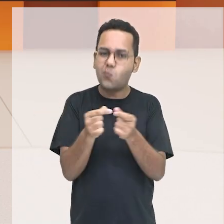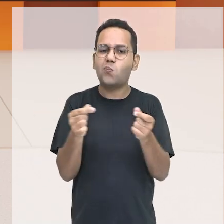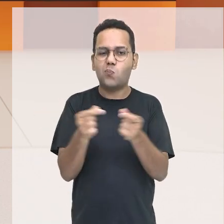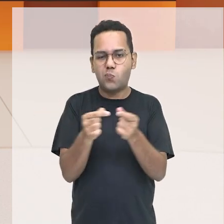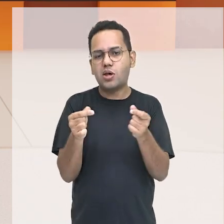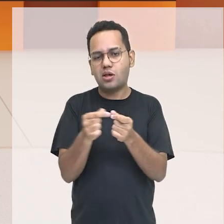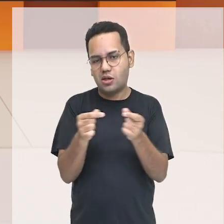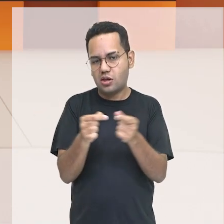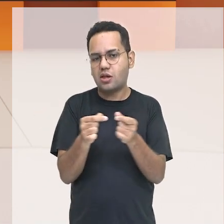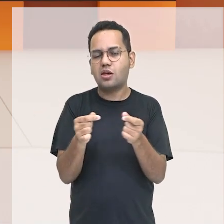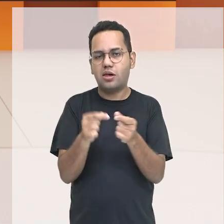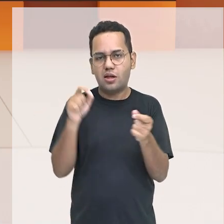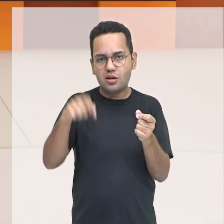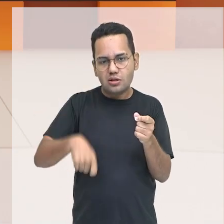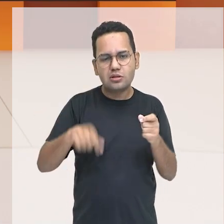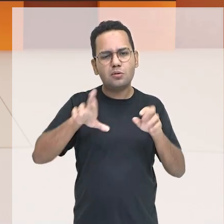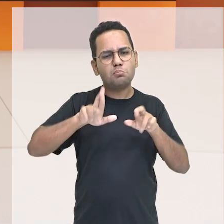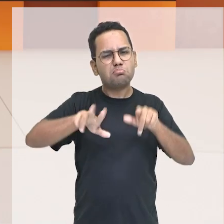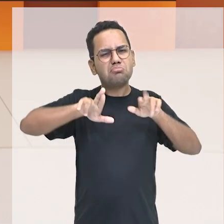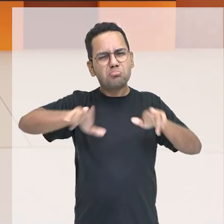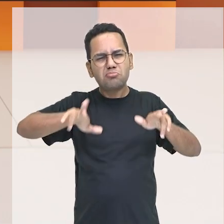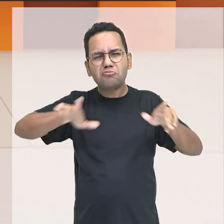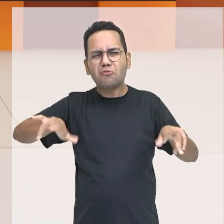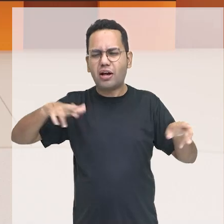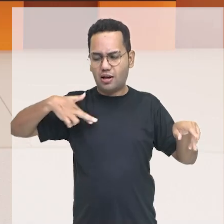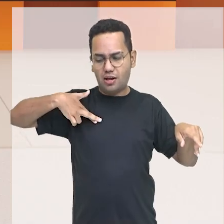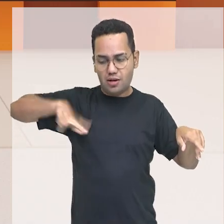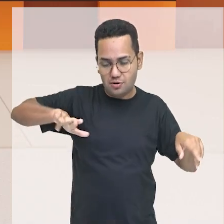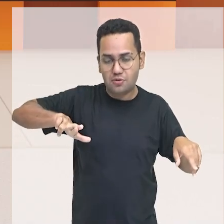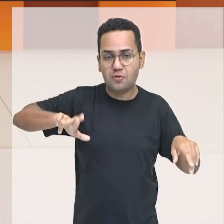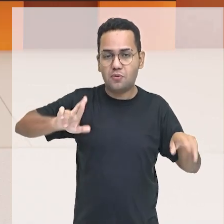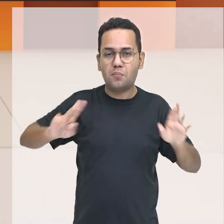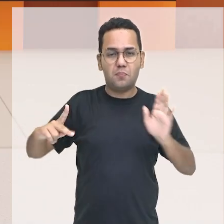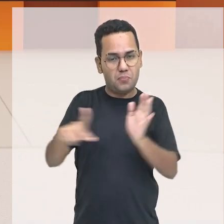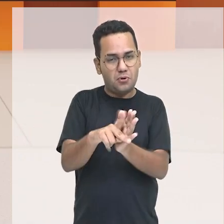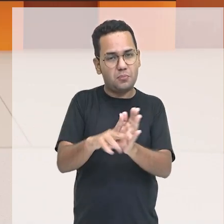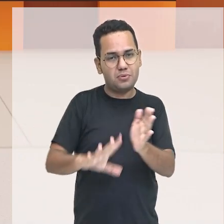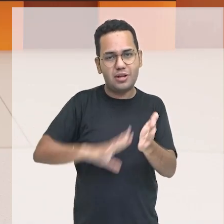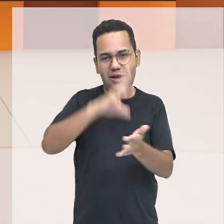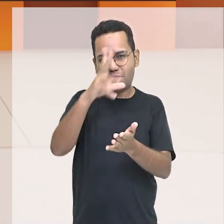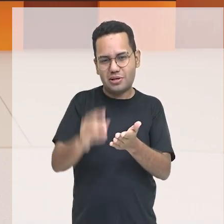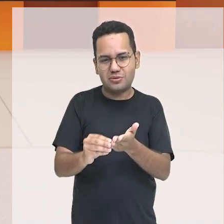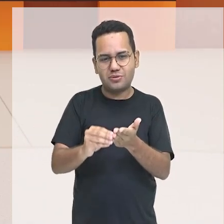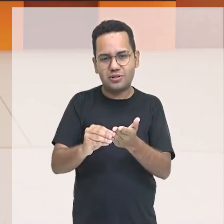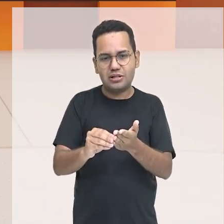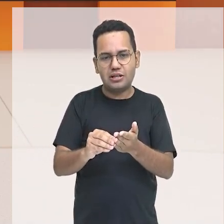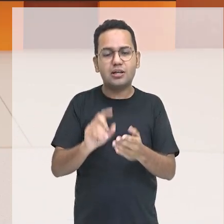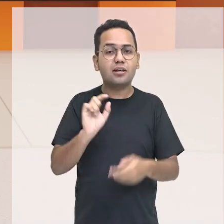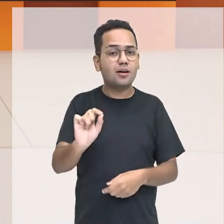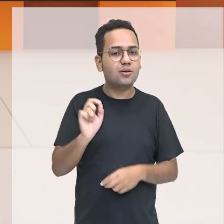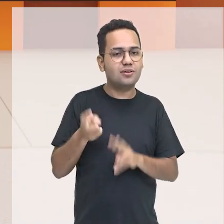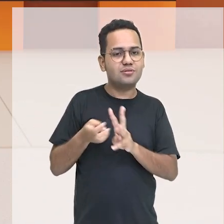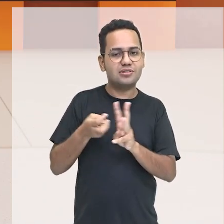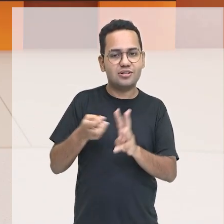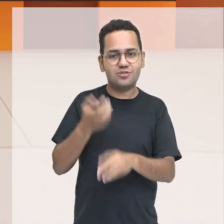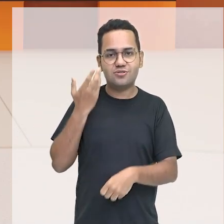pluralismo interreligioso, que são as raízes culturais dos nossos povos e